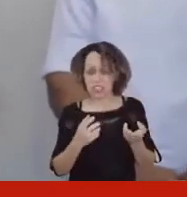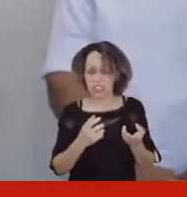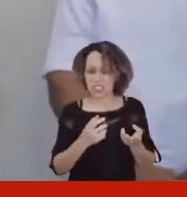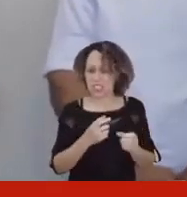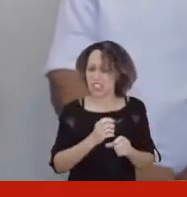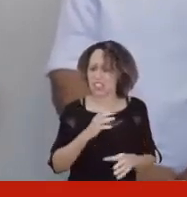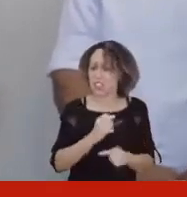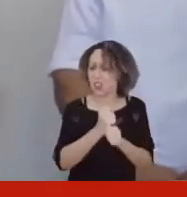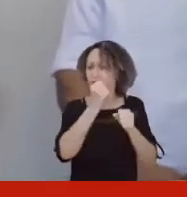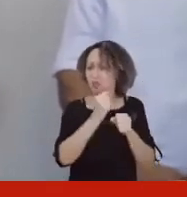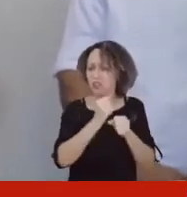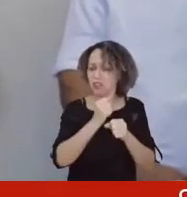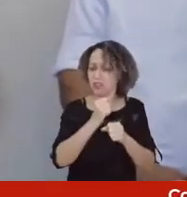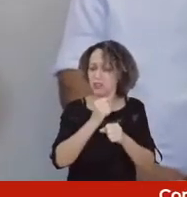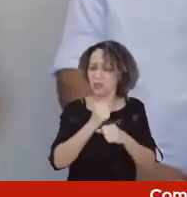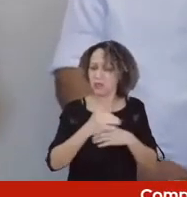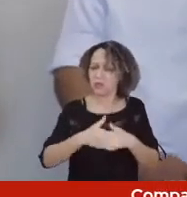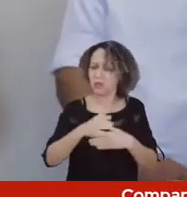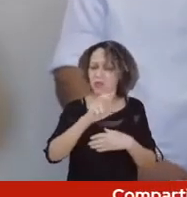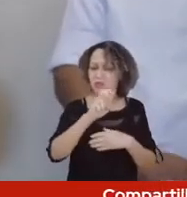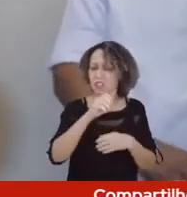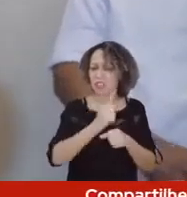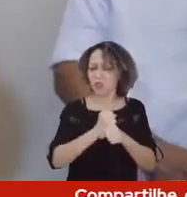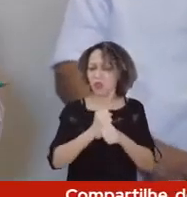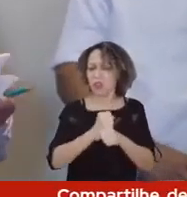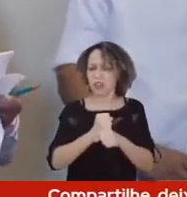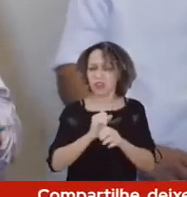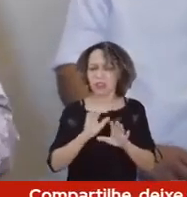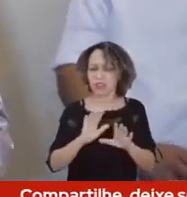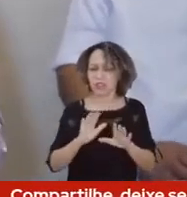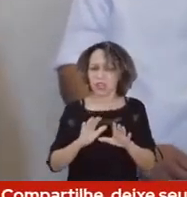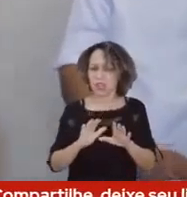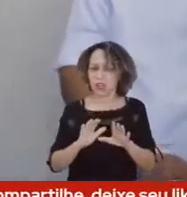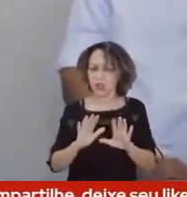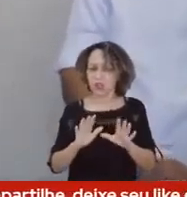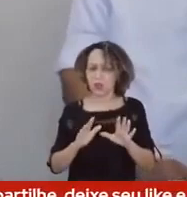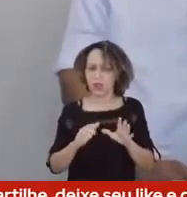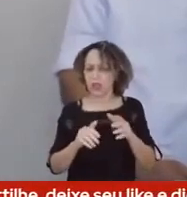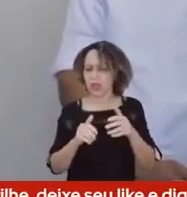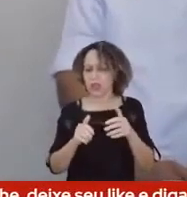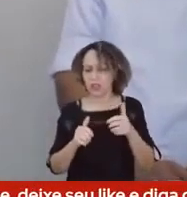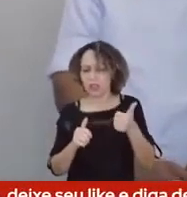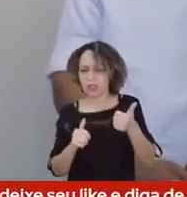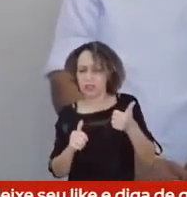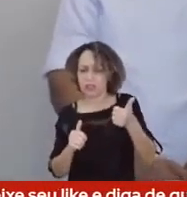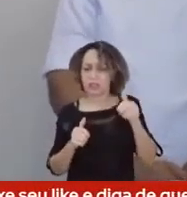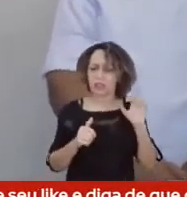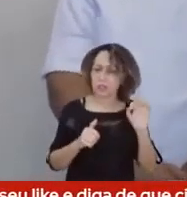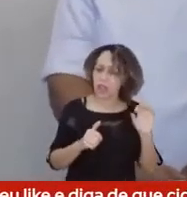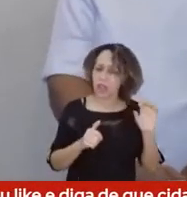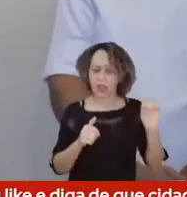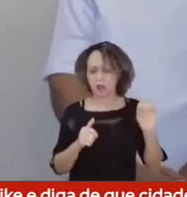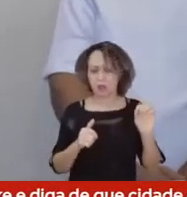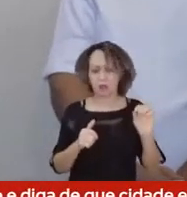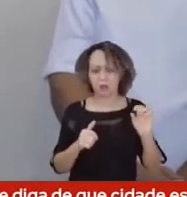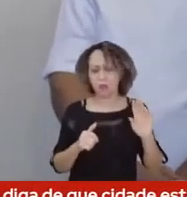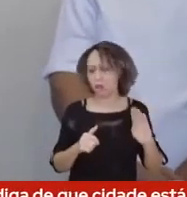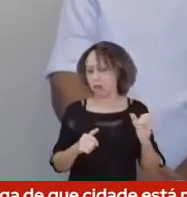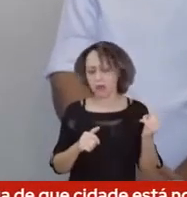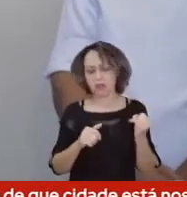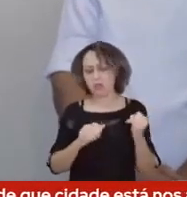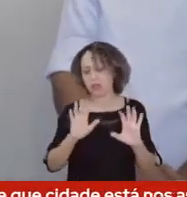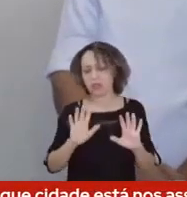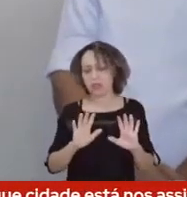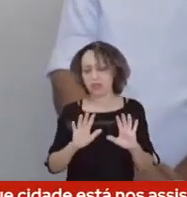5 anos, não 100 bilhões para um único ano. Acho que esse é um pouco do que a gente tinha para o diagnóstico dos números. Ou seja, há saídas e